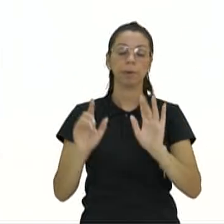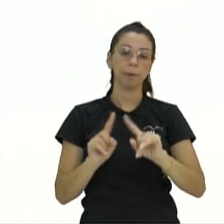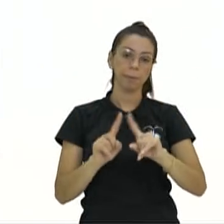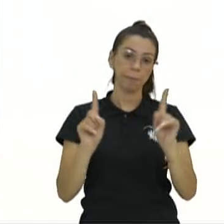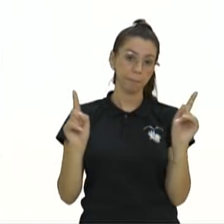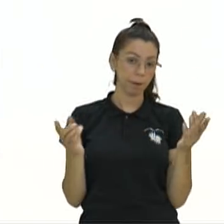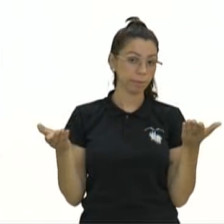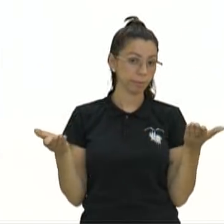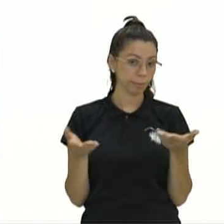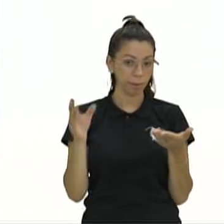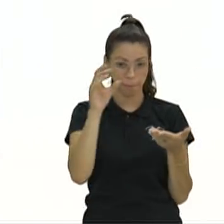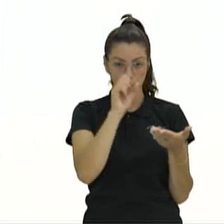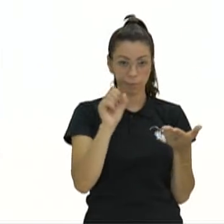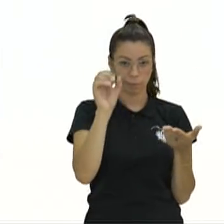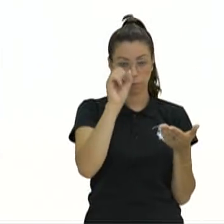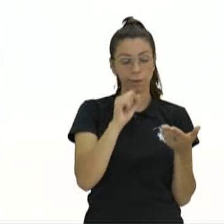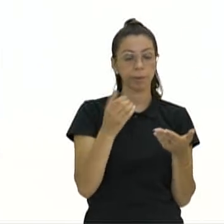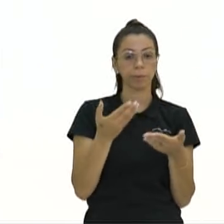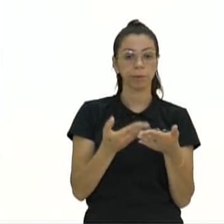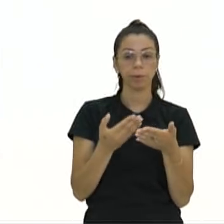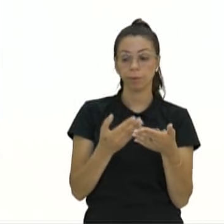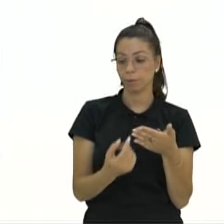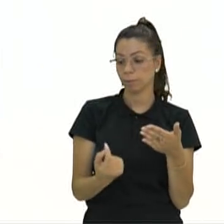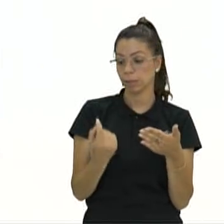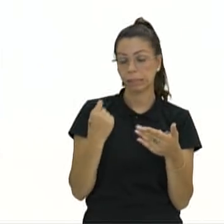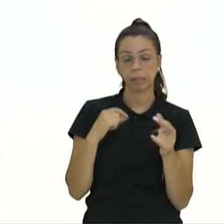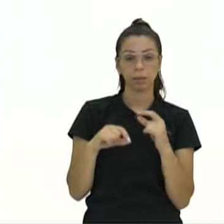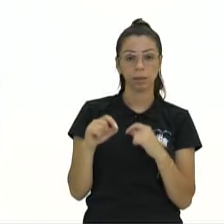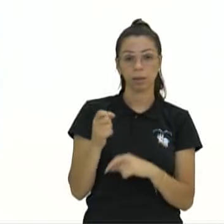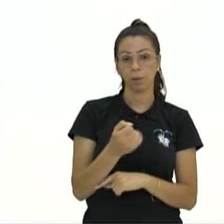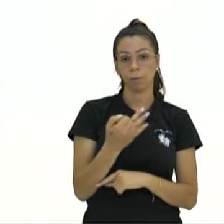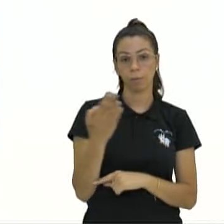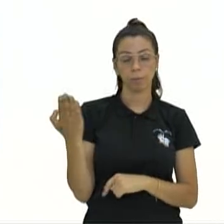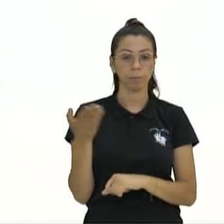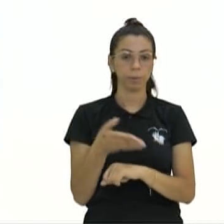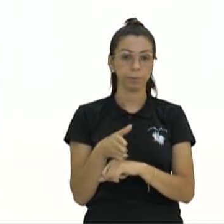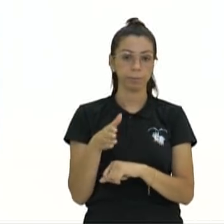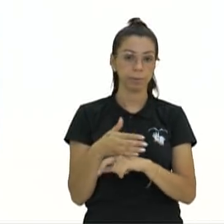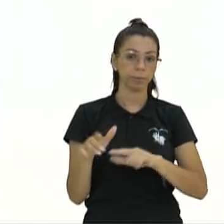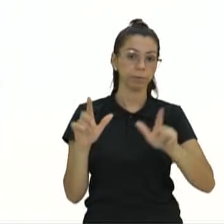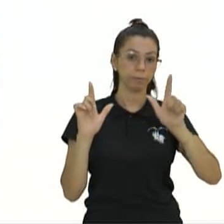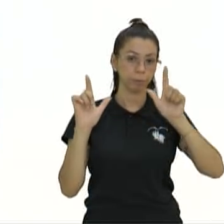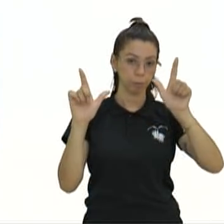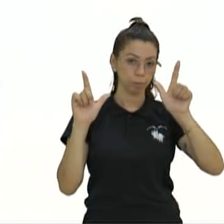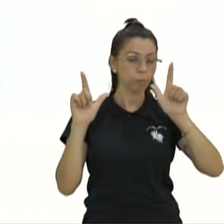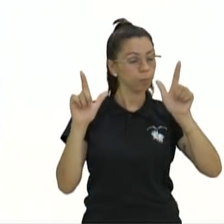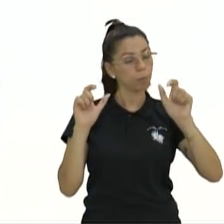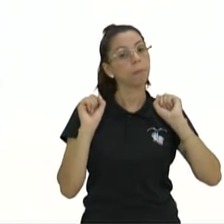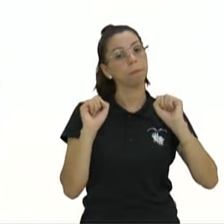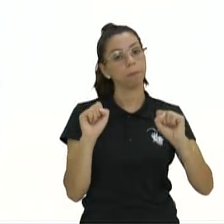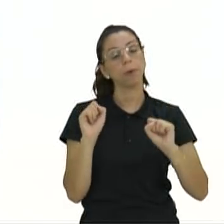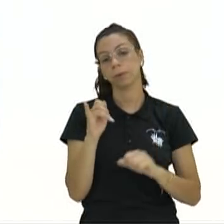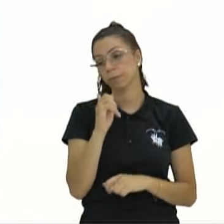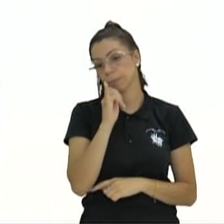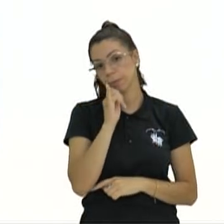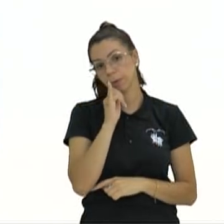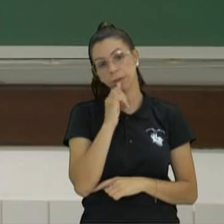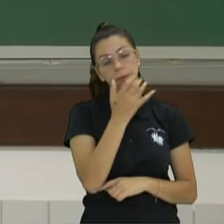gente aprendeu, nós vimos nas nossas aulas, que algumas práticas dessas de aventura, elas tanto podem ser